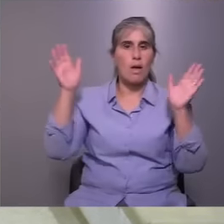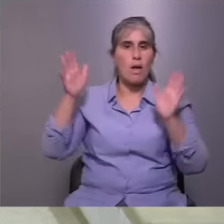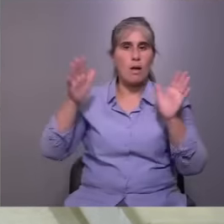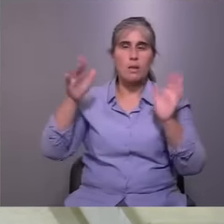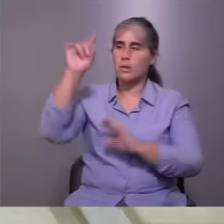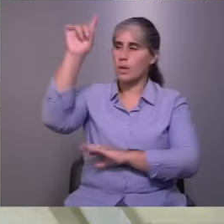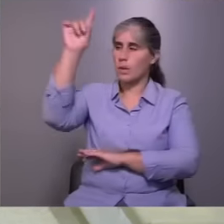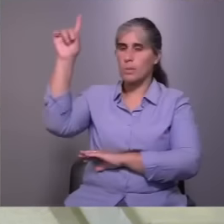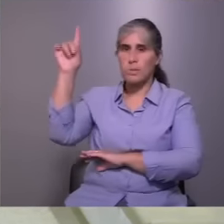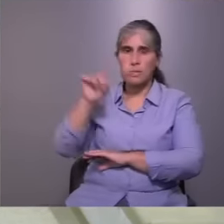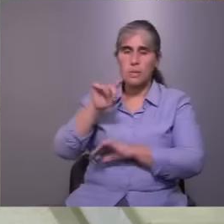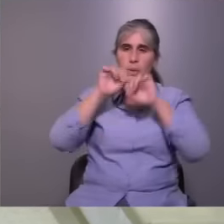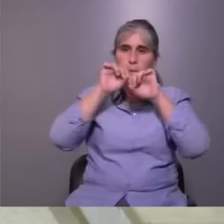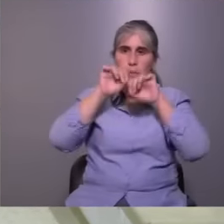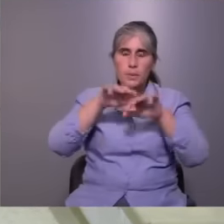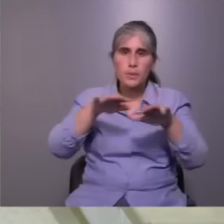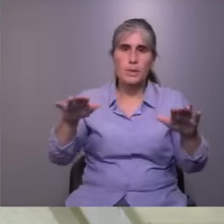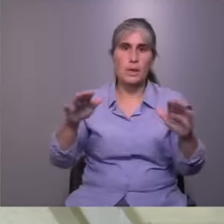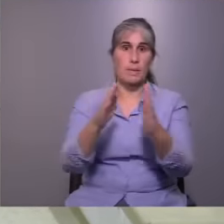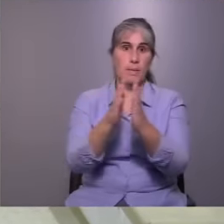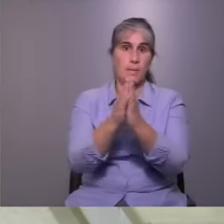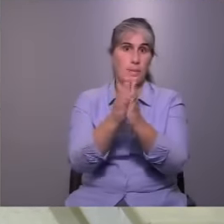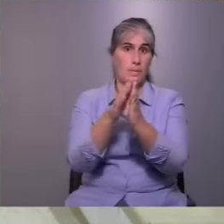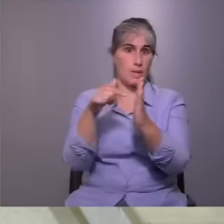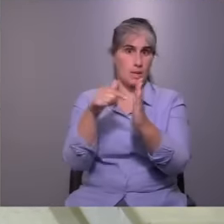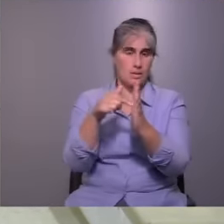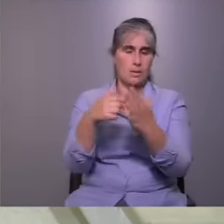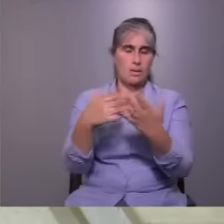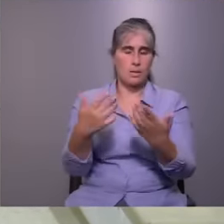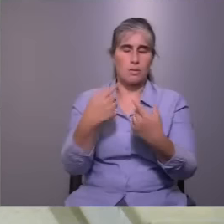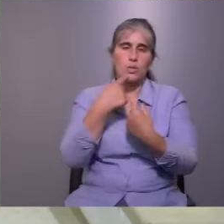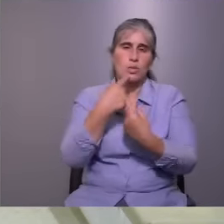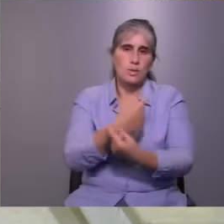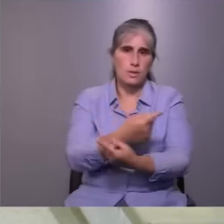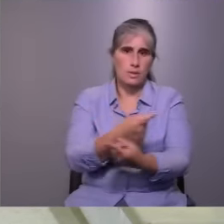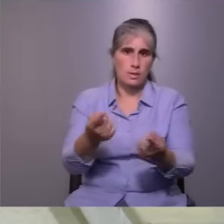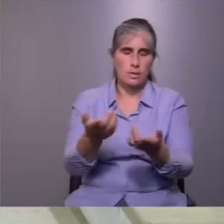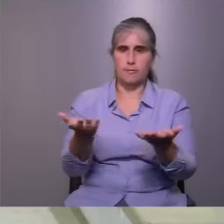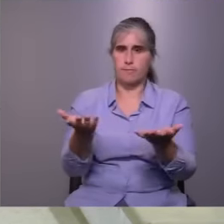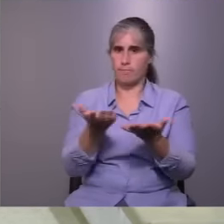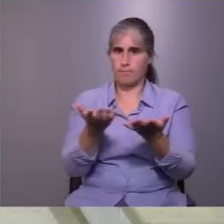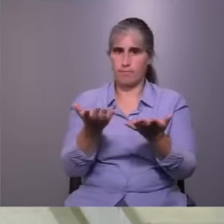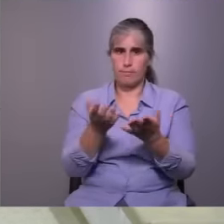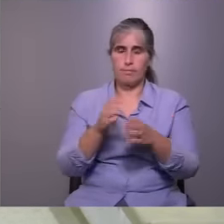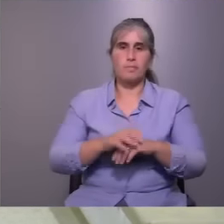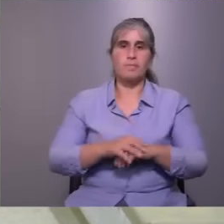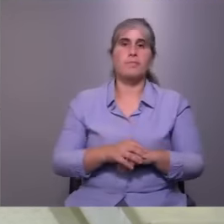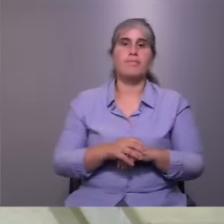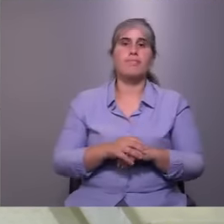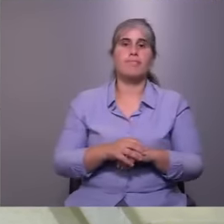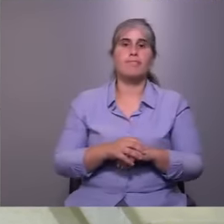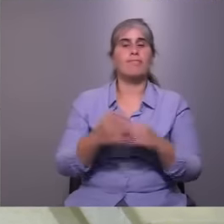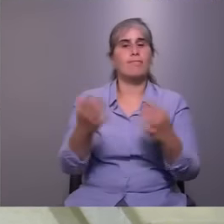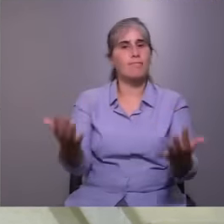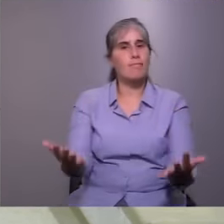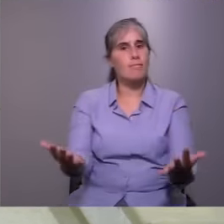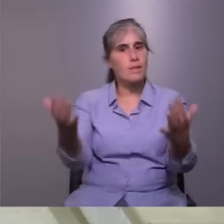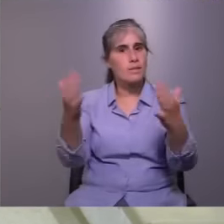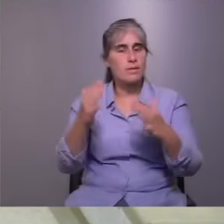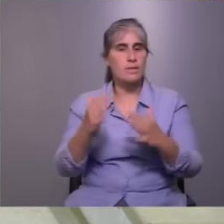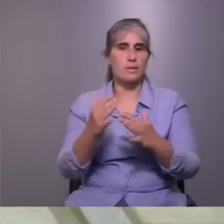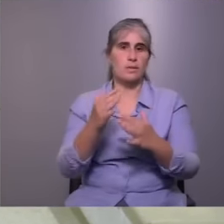Lúcia receberam do anjo da paz, da pátria e da Eucaristia. Dizemos uns aos